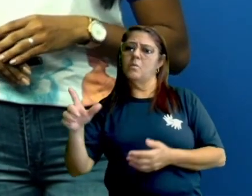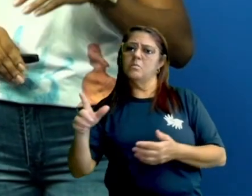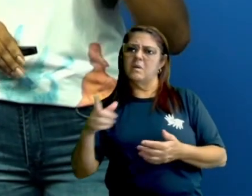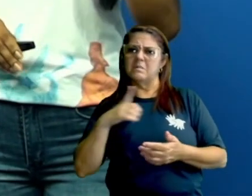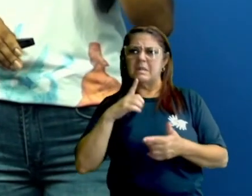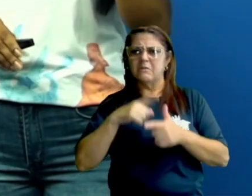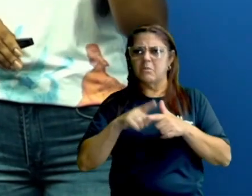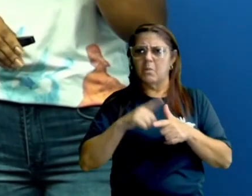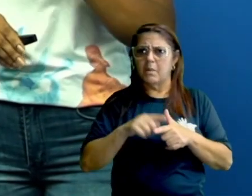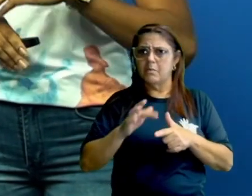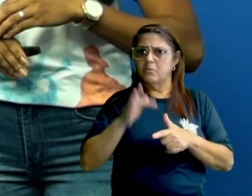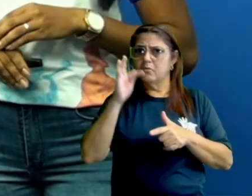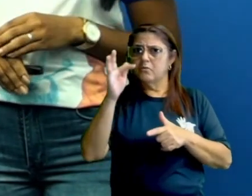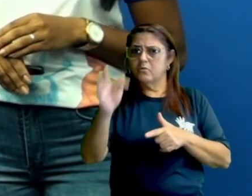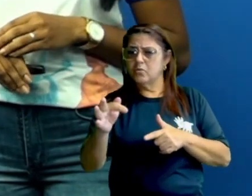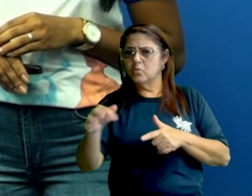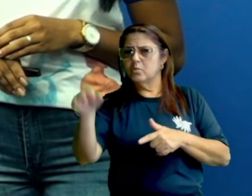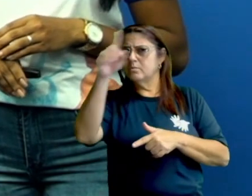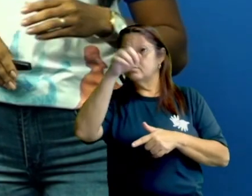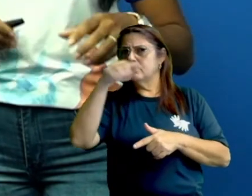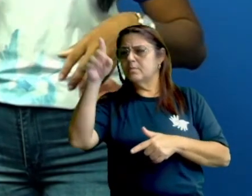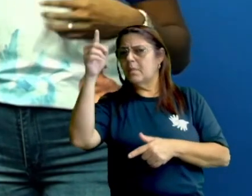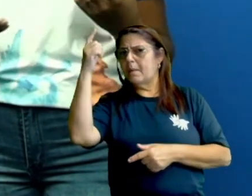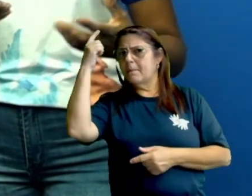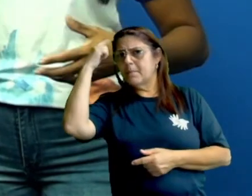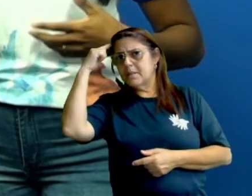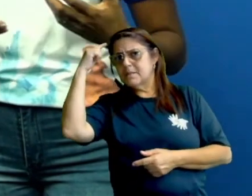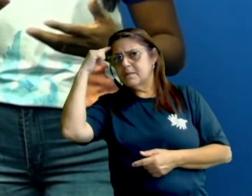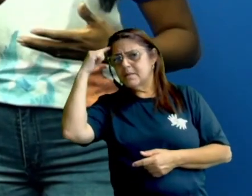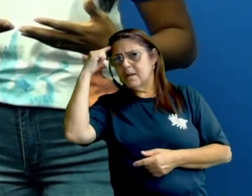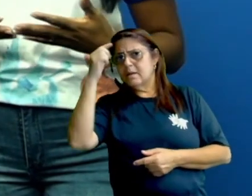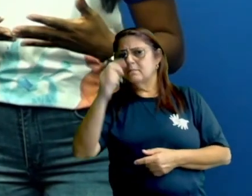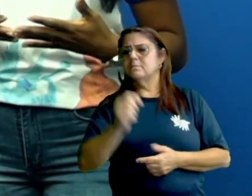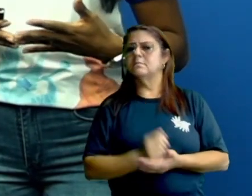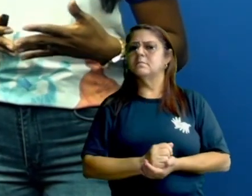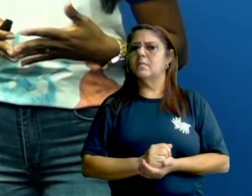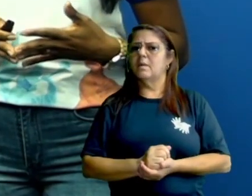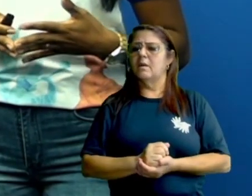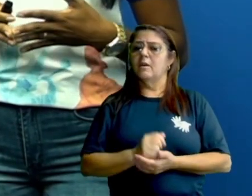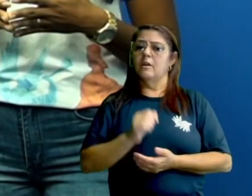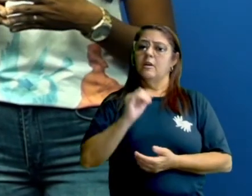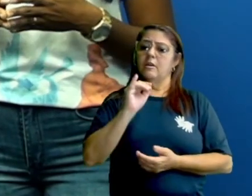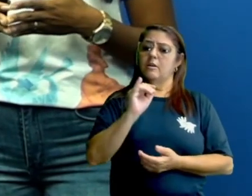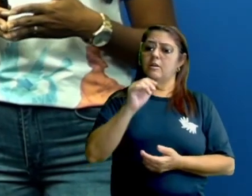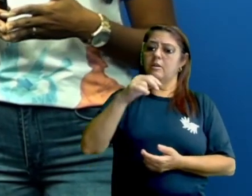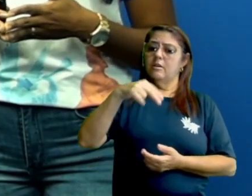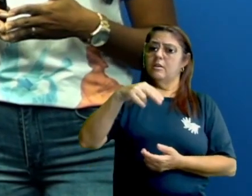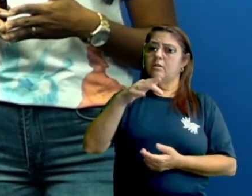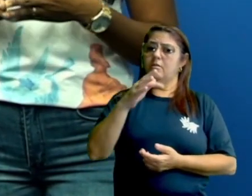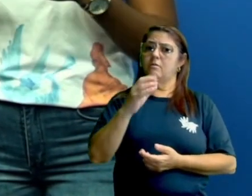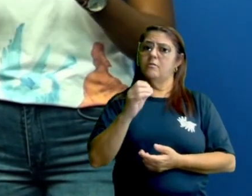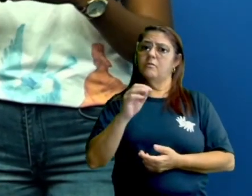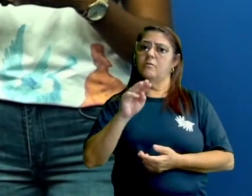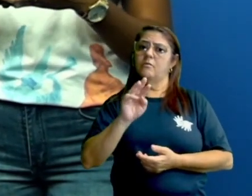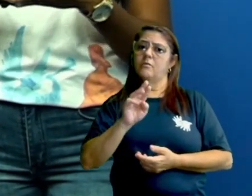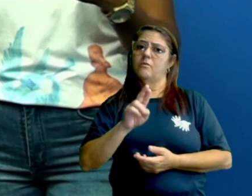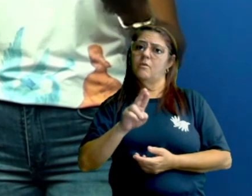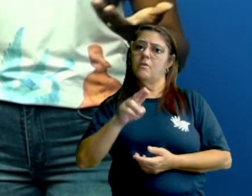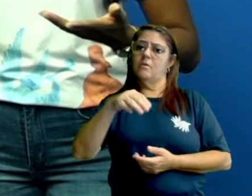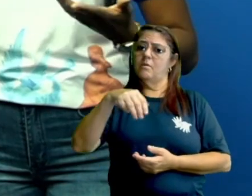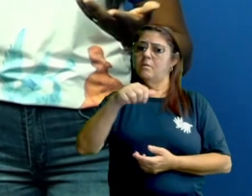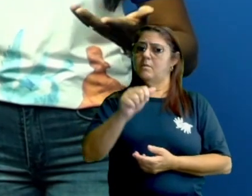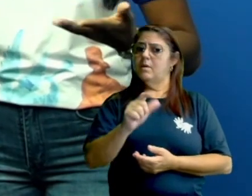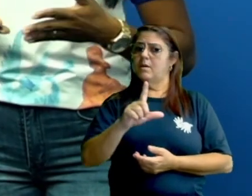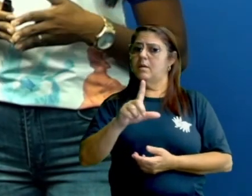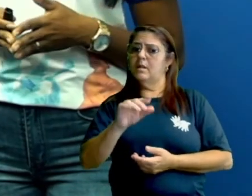consequência? Então, para você aí de casa refletir, se falar só na informalidade, isso vai lhe prejudicar. E se sim,